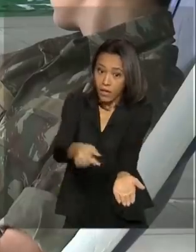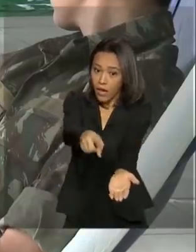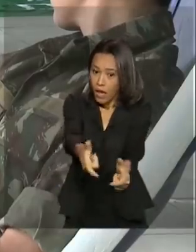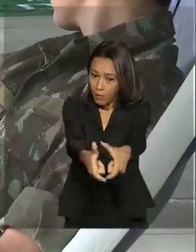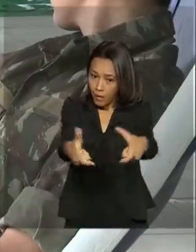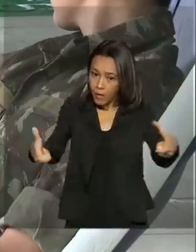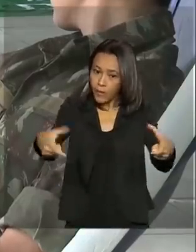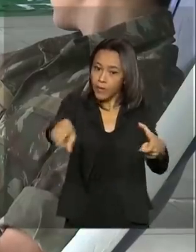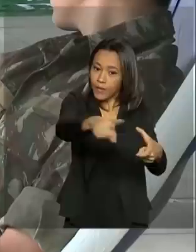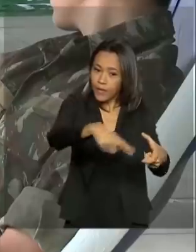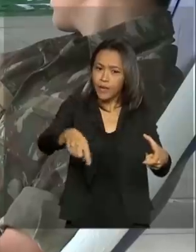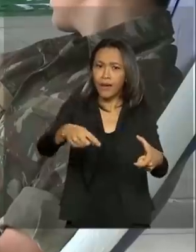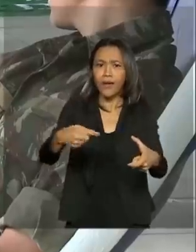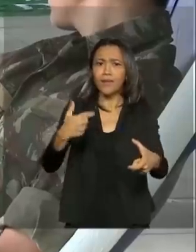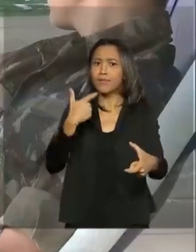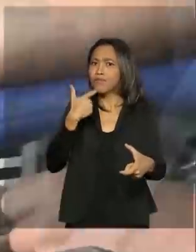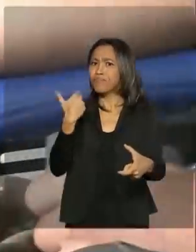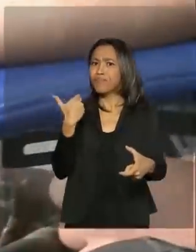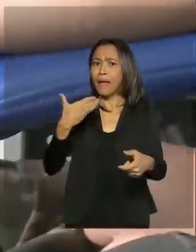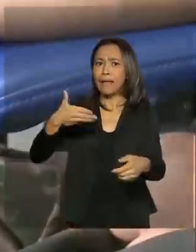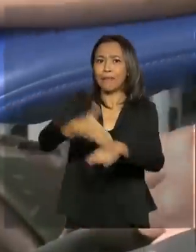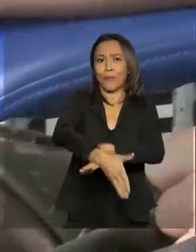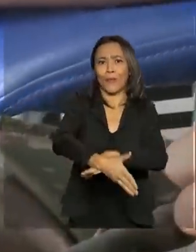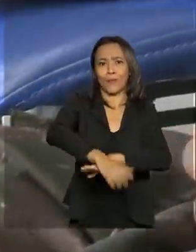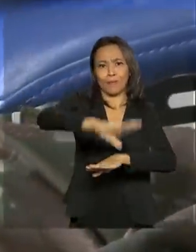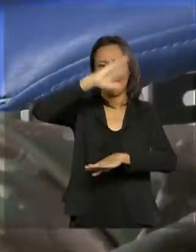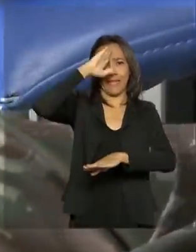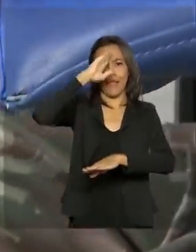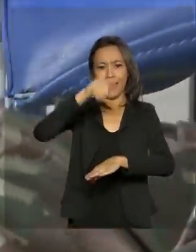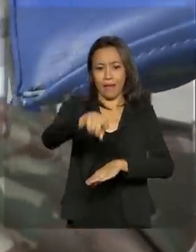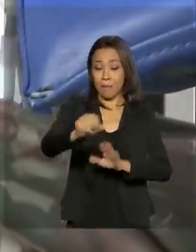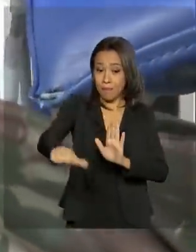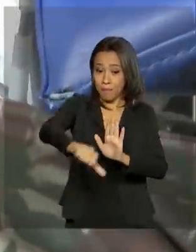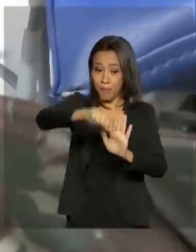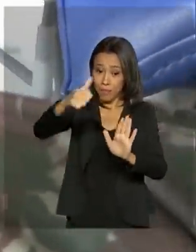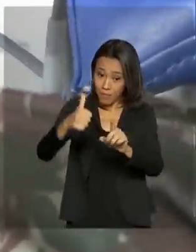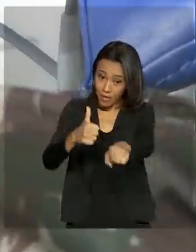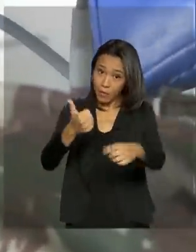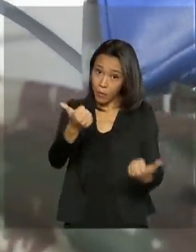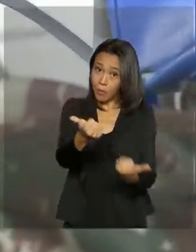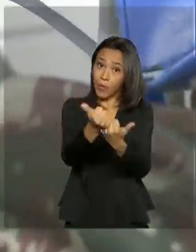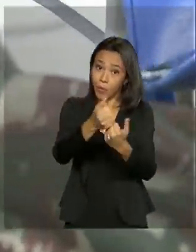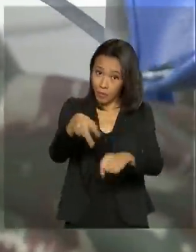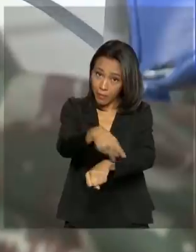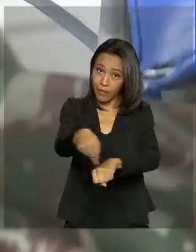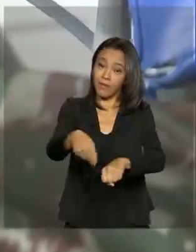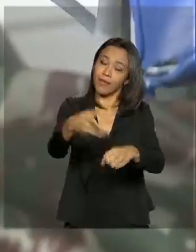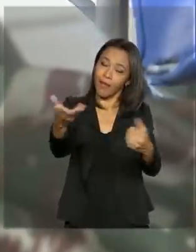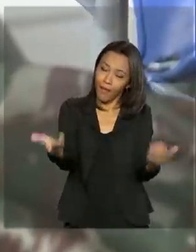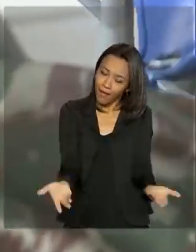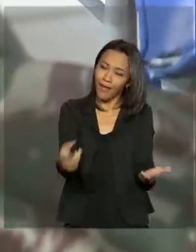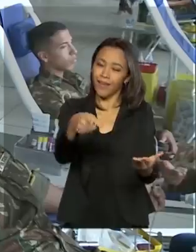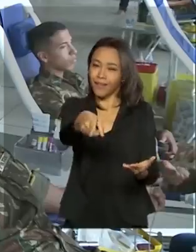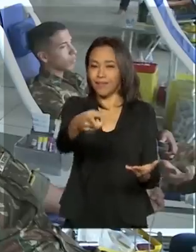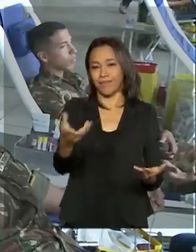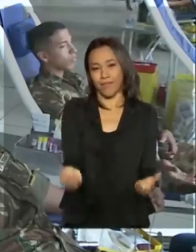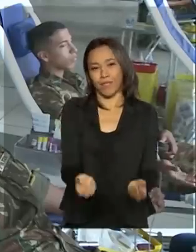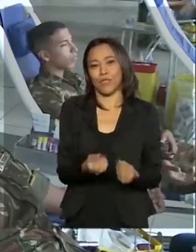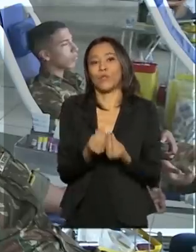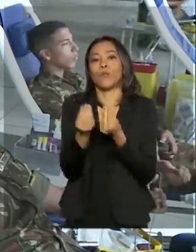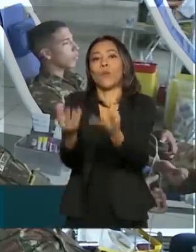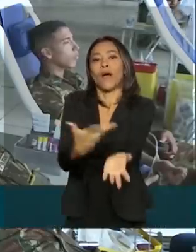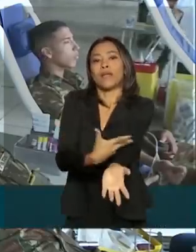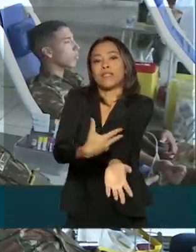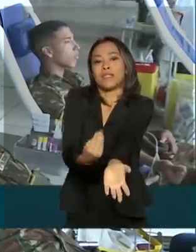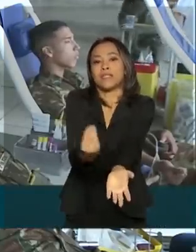acabaram de ser incorporados às forças. Ou seja, a primeira contribuição para o país já foi super simbólica. A doação não é